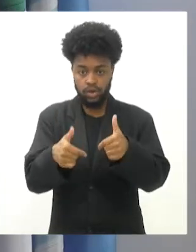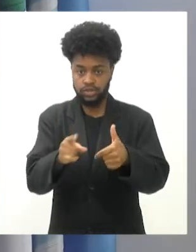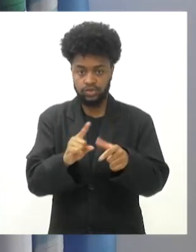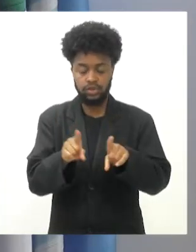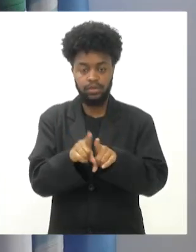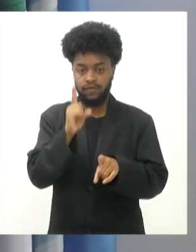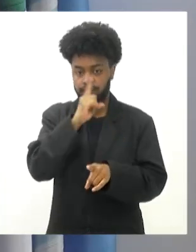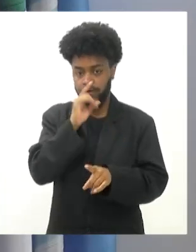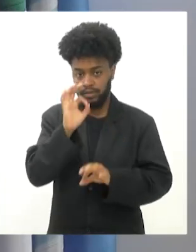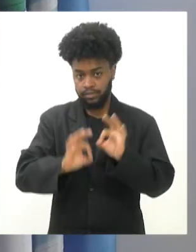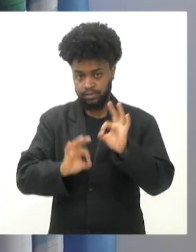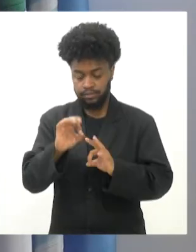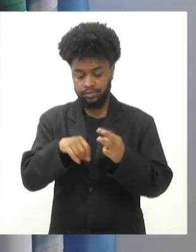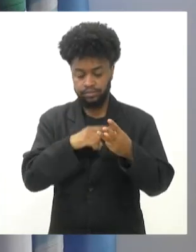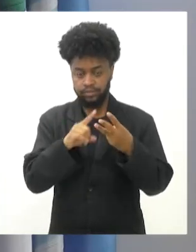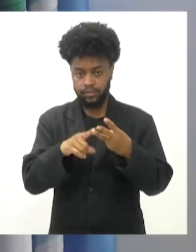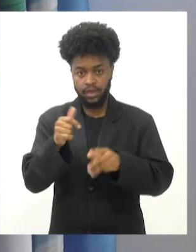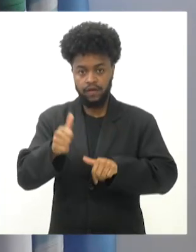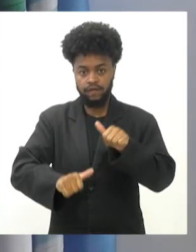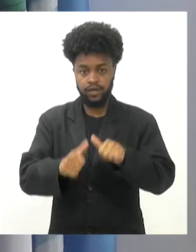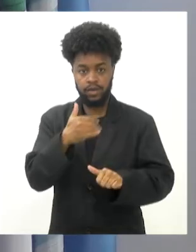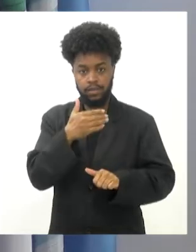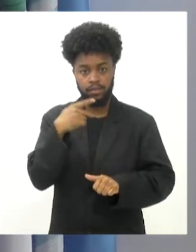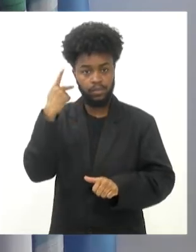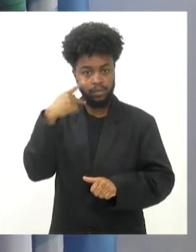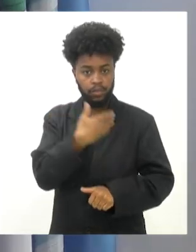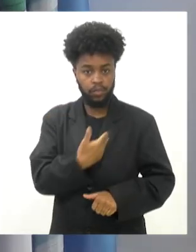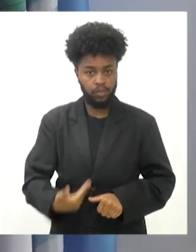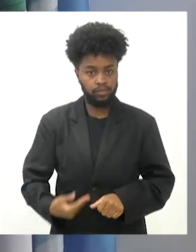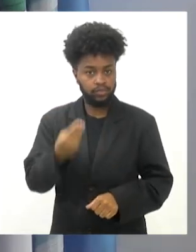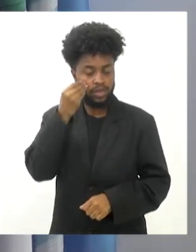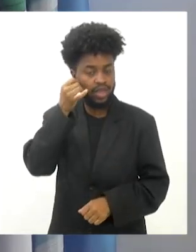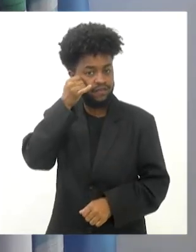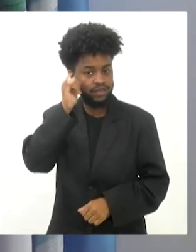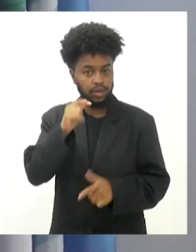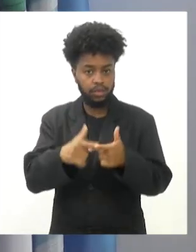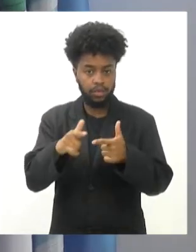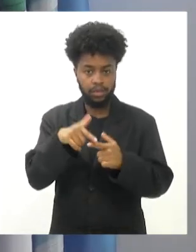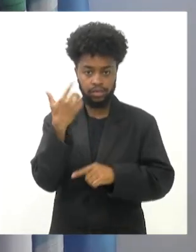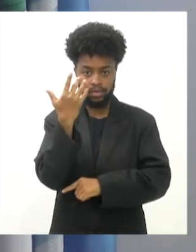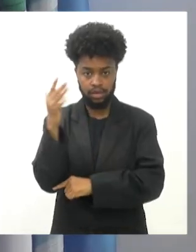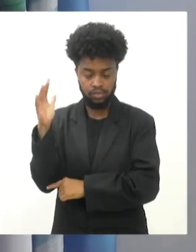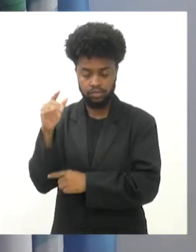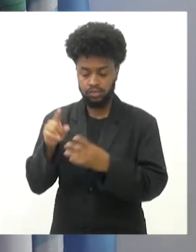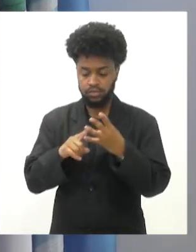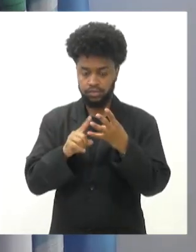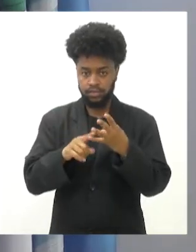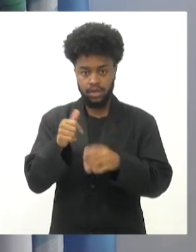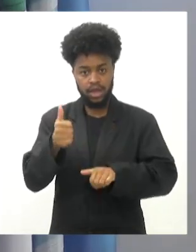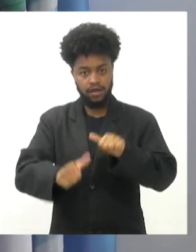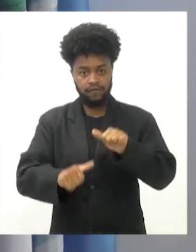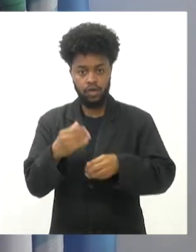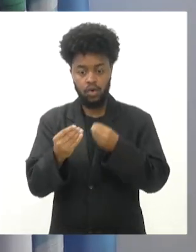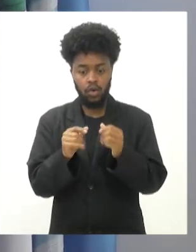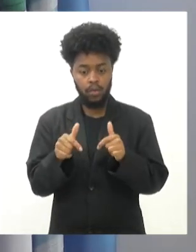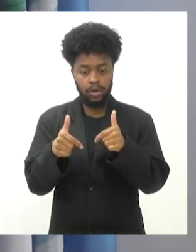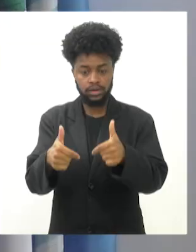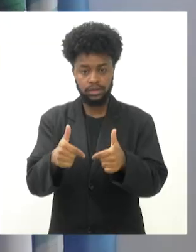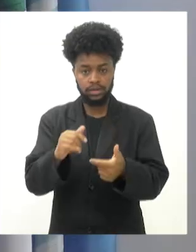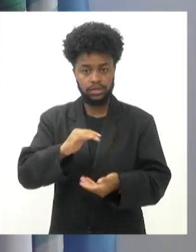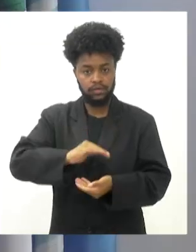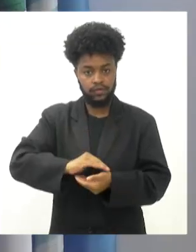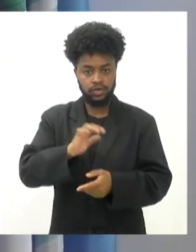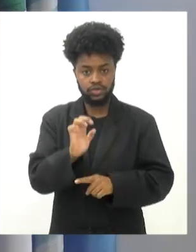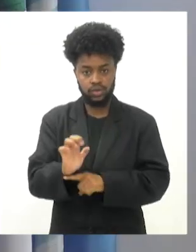planejamento. 3. Avaliar as políticas públicas de prevenção de desastres naturais. 4. Analisar a atuação da Defesa Civil estadual